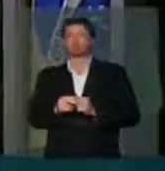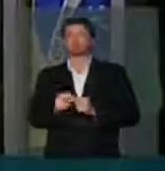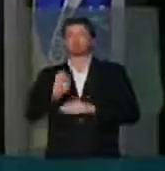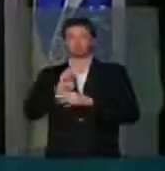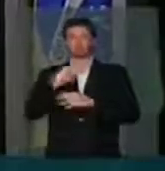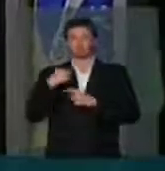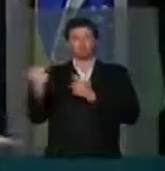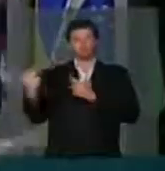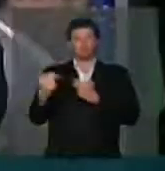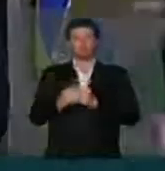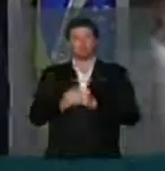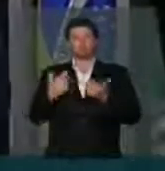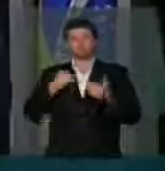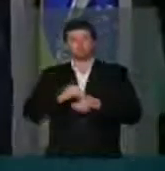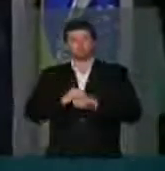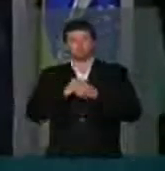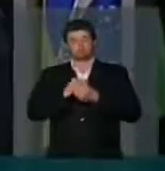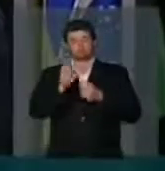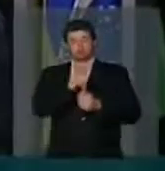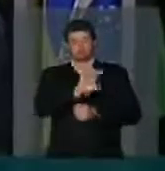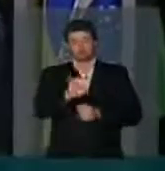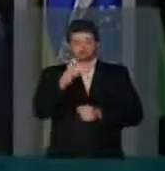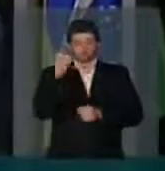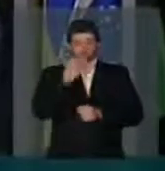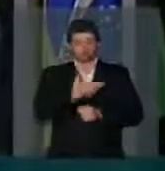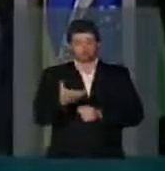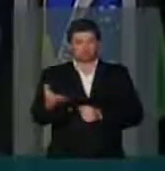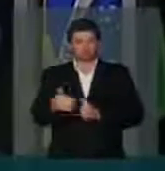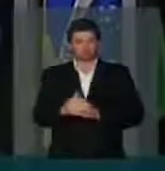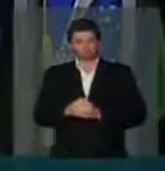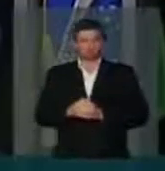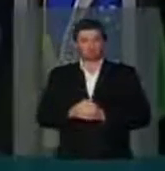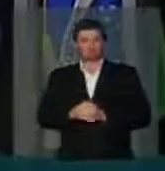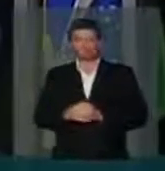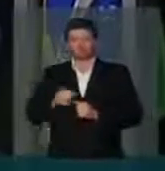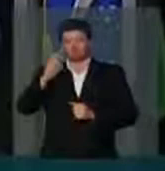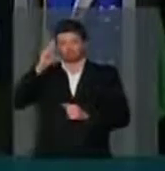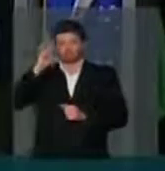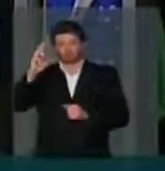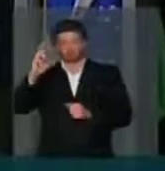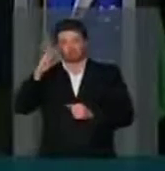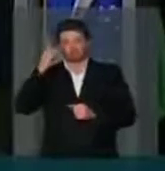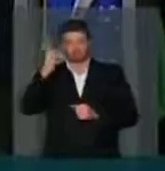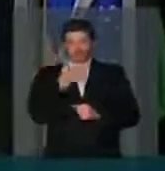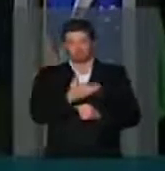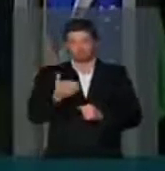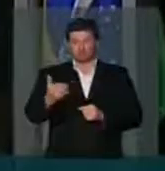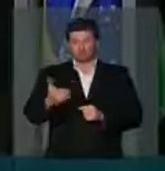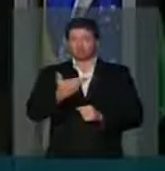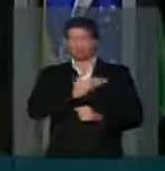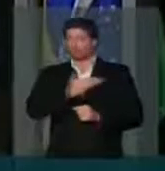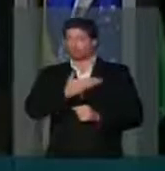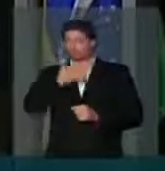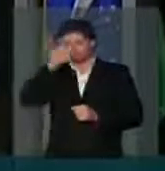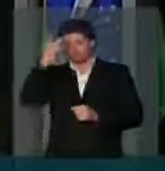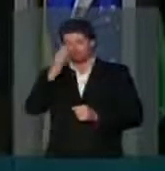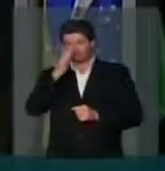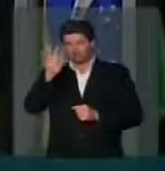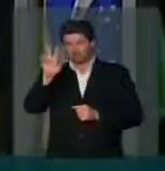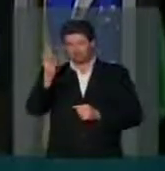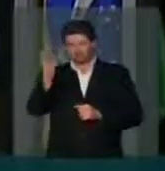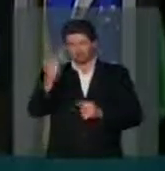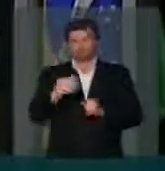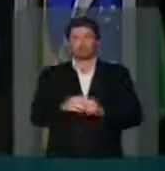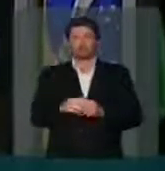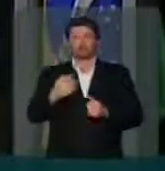os senhores parlamentares. Senhores parlamentares, senhoras e senhores telespectadores da TV Câmara, subo à tribuna